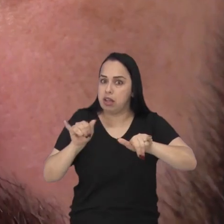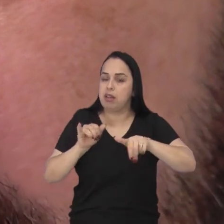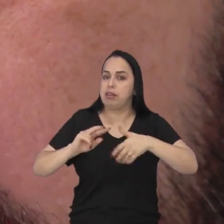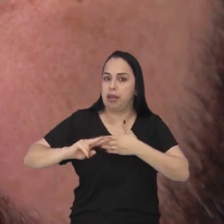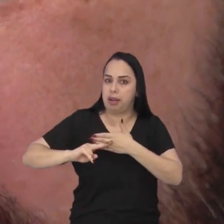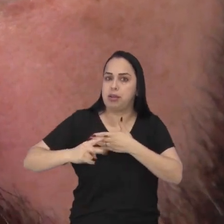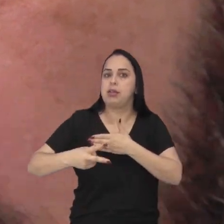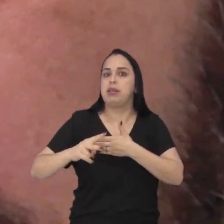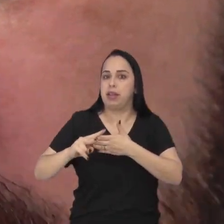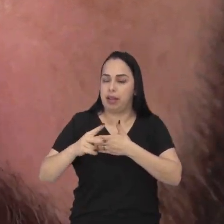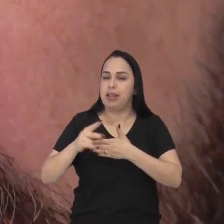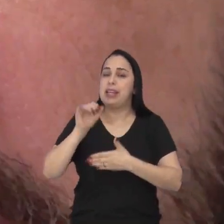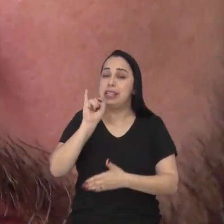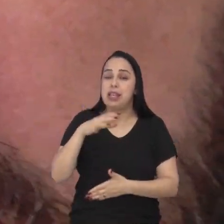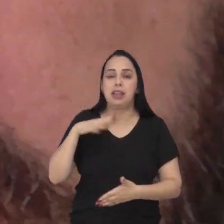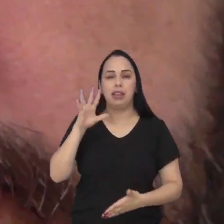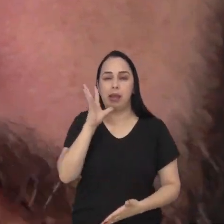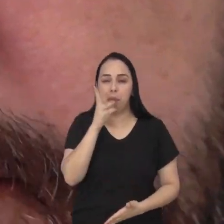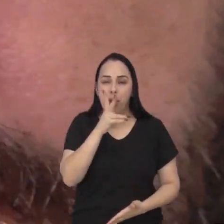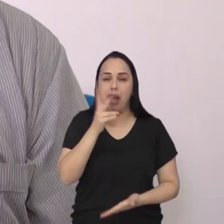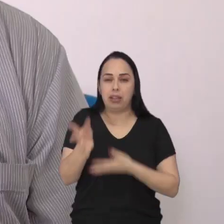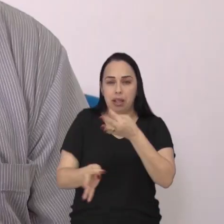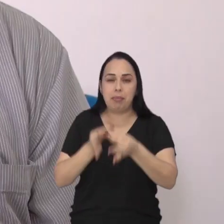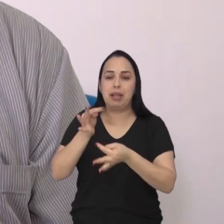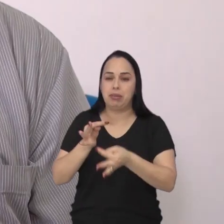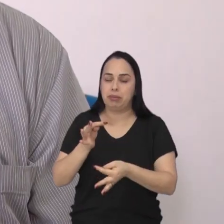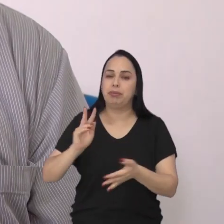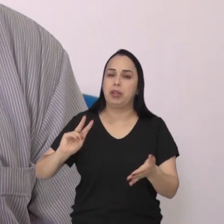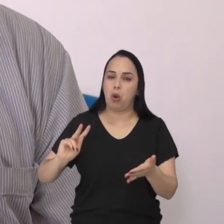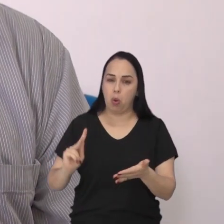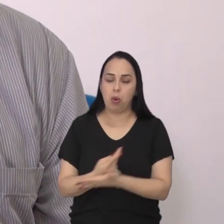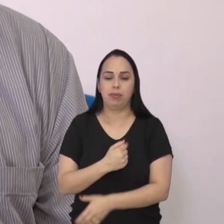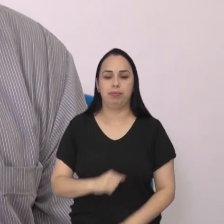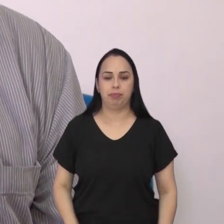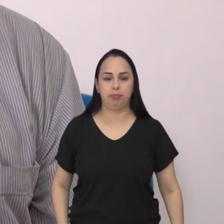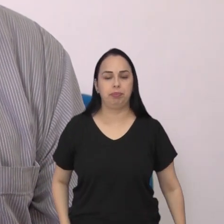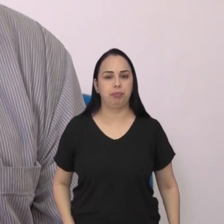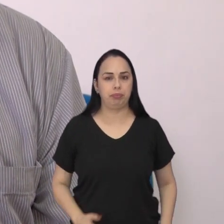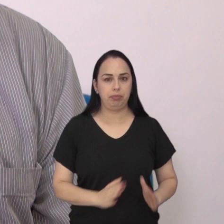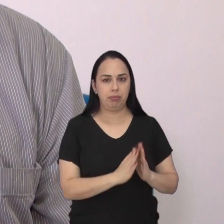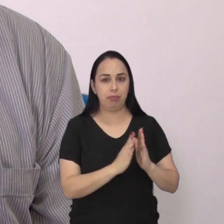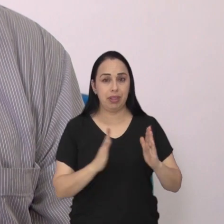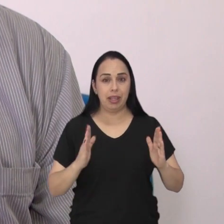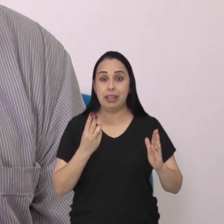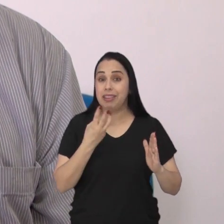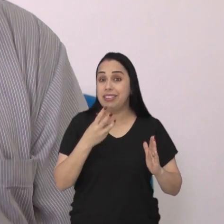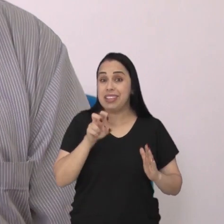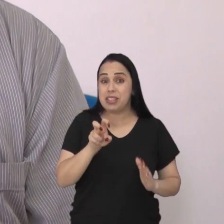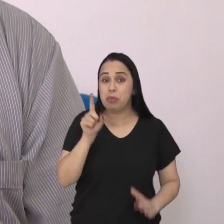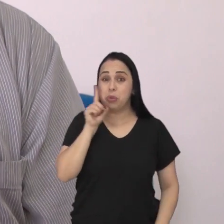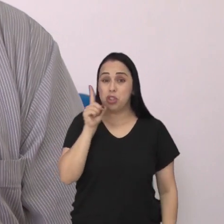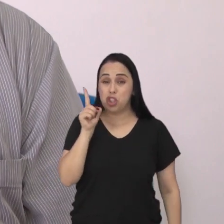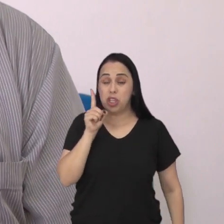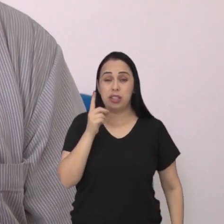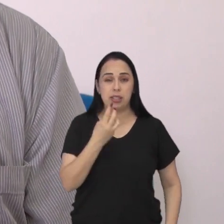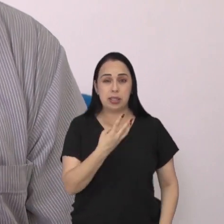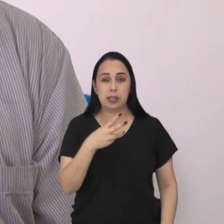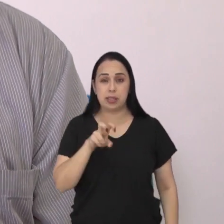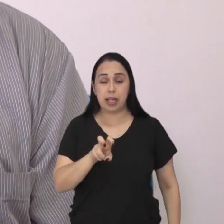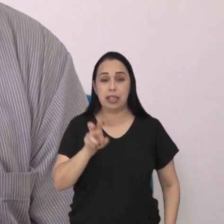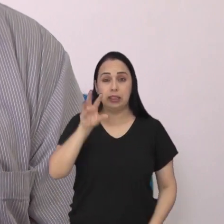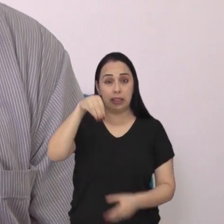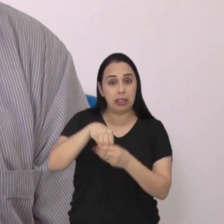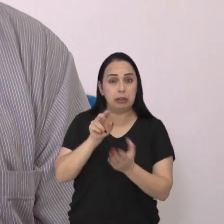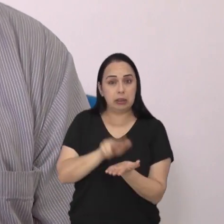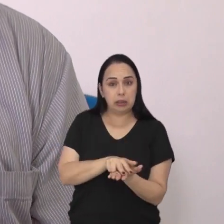as consequências do tratamento tardio. Na primeira trombose eu fiquei ao todo, acho que quase 30